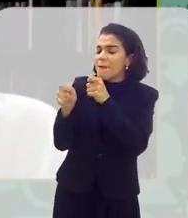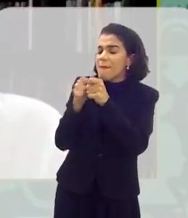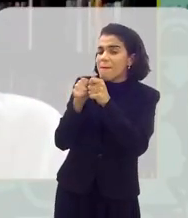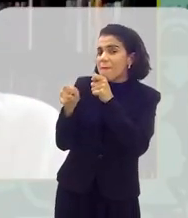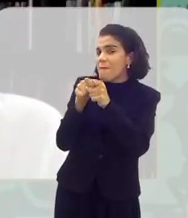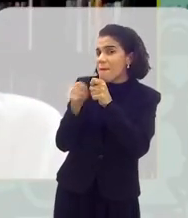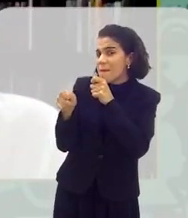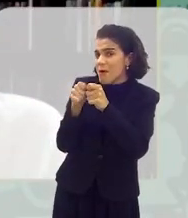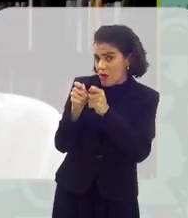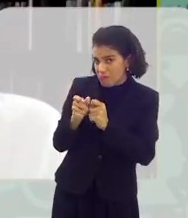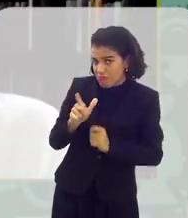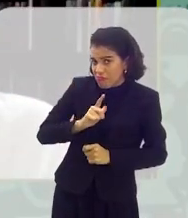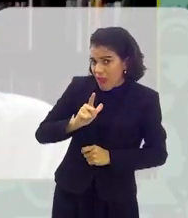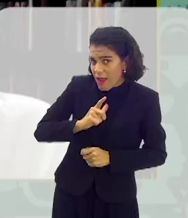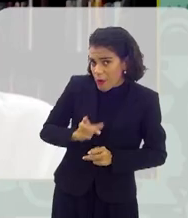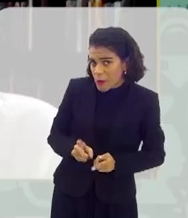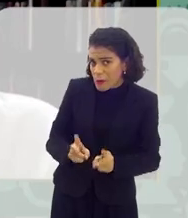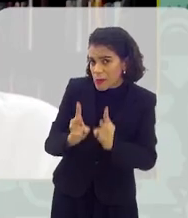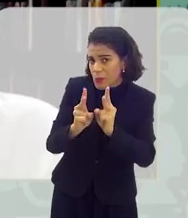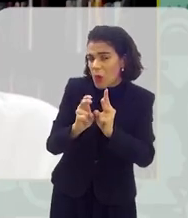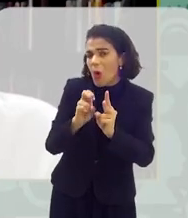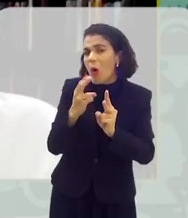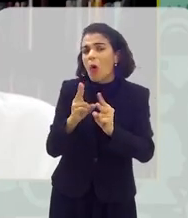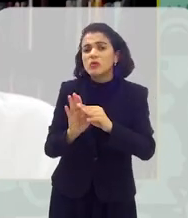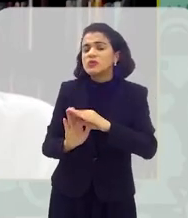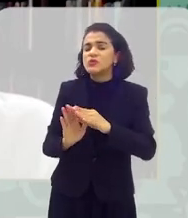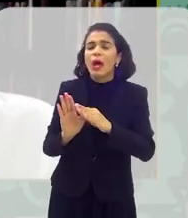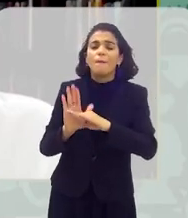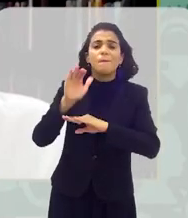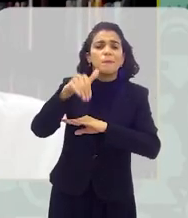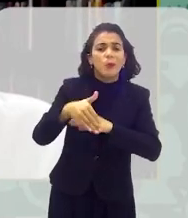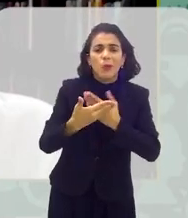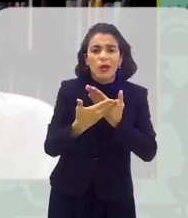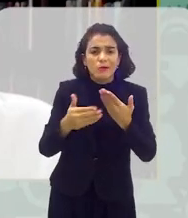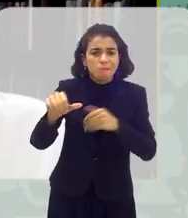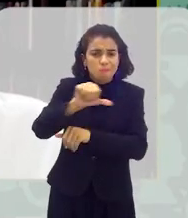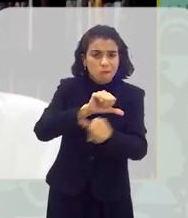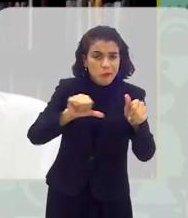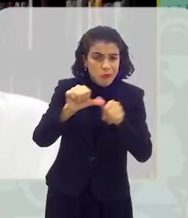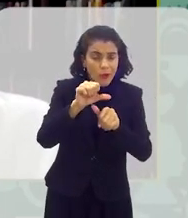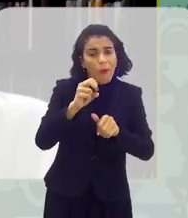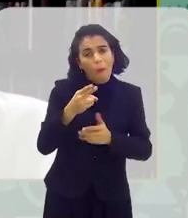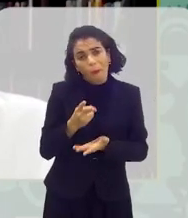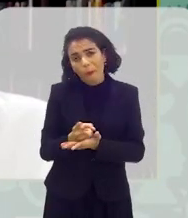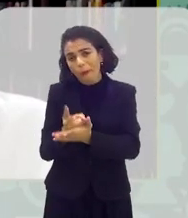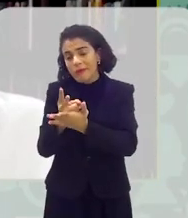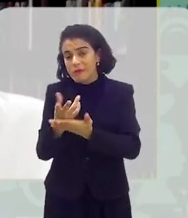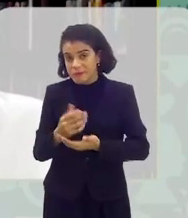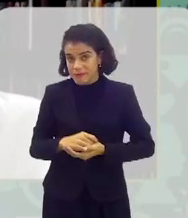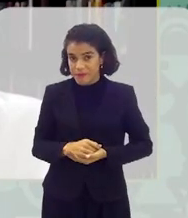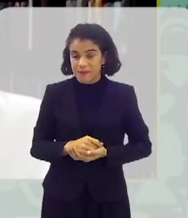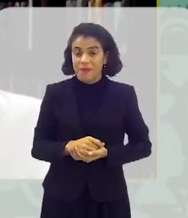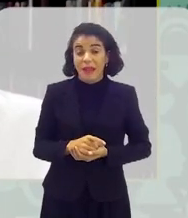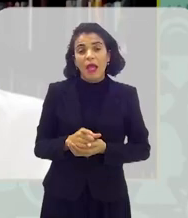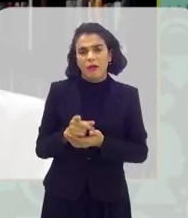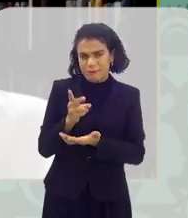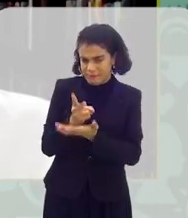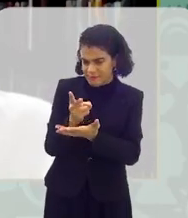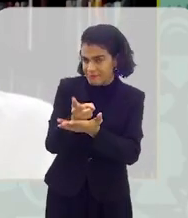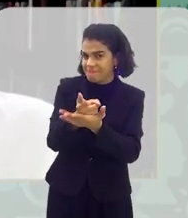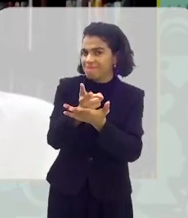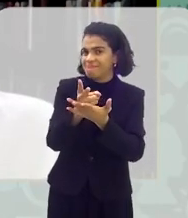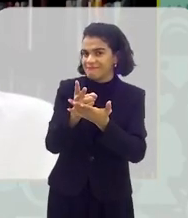são das últimas etapas lá ela ainda ocorre o essa etapa aí também já pula ou ainda se mantém